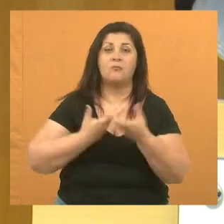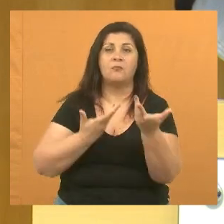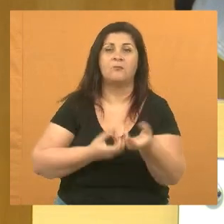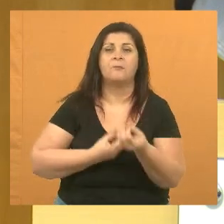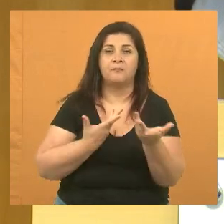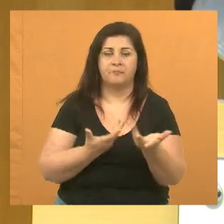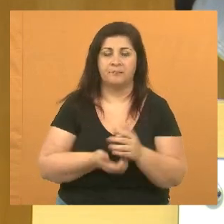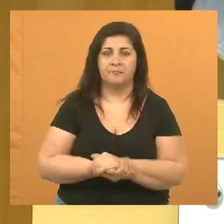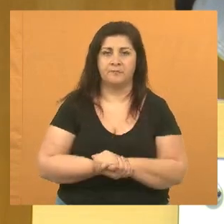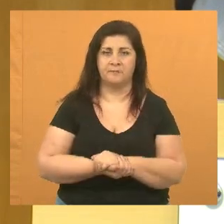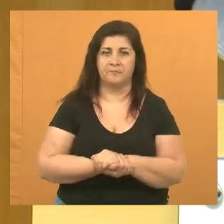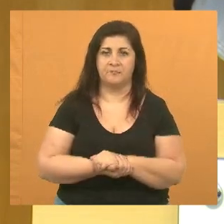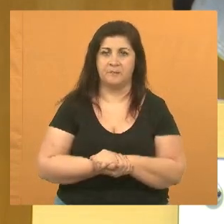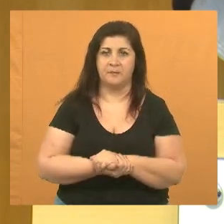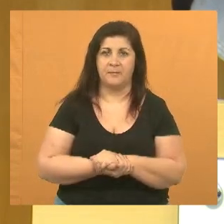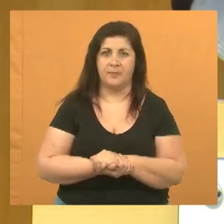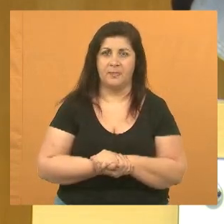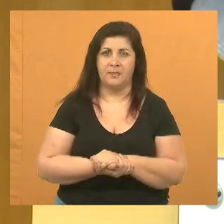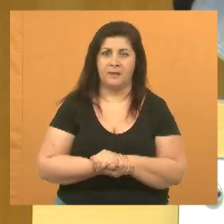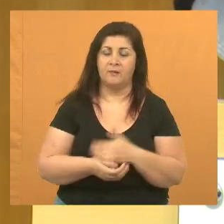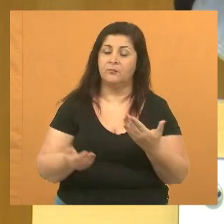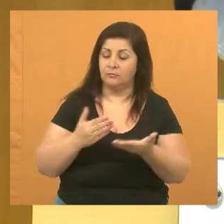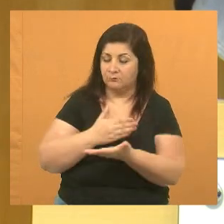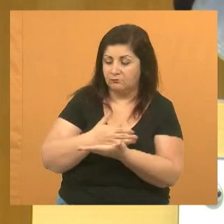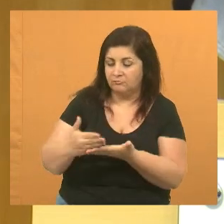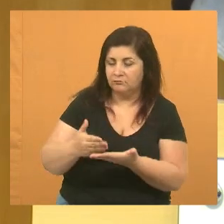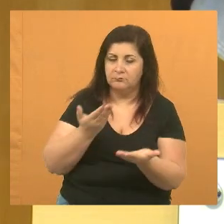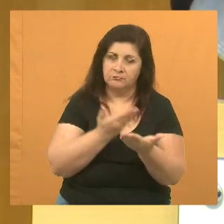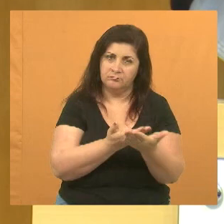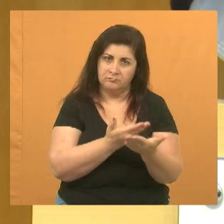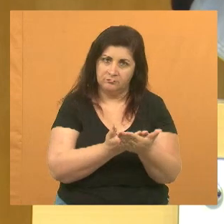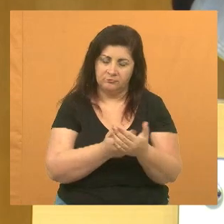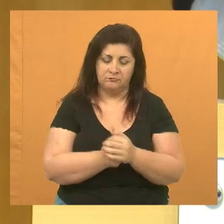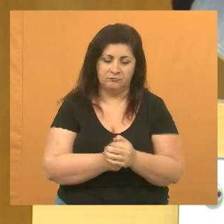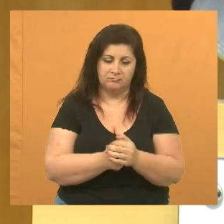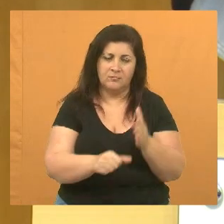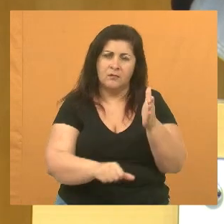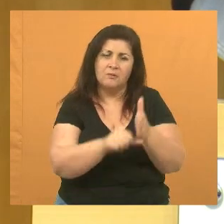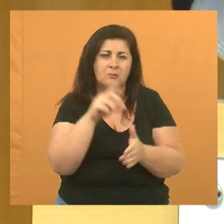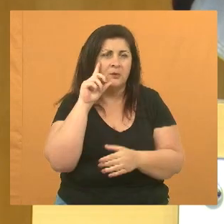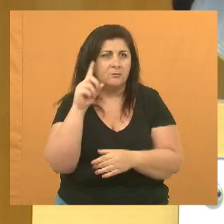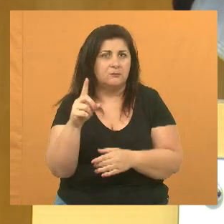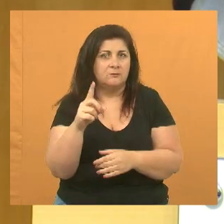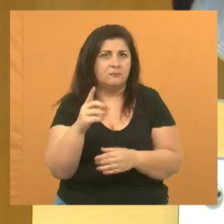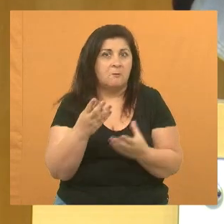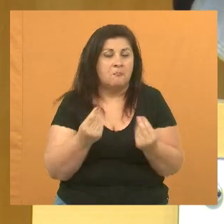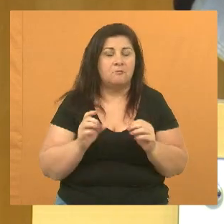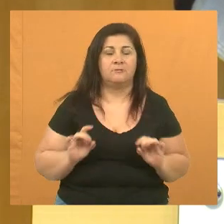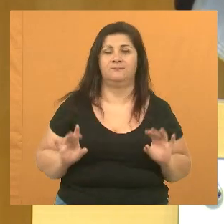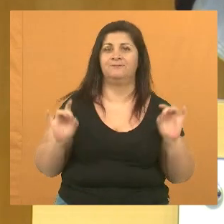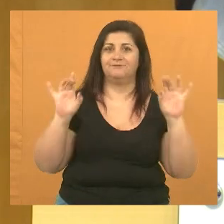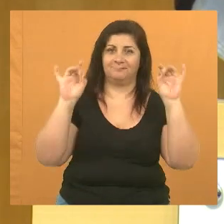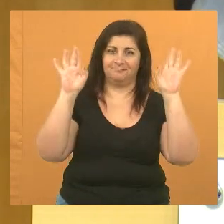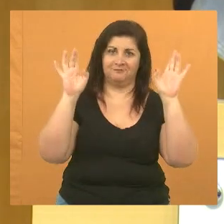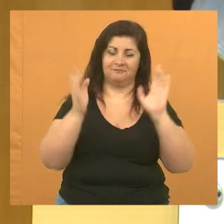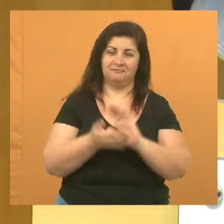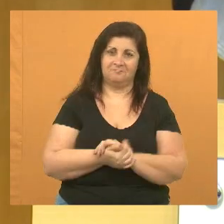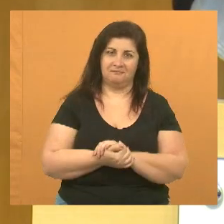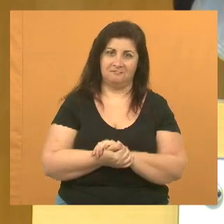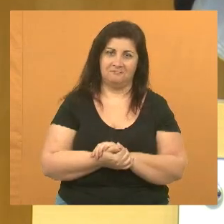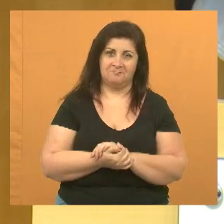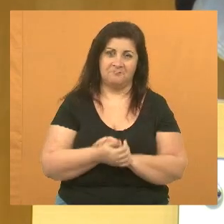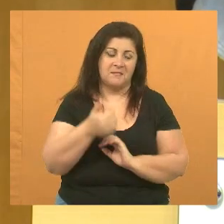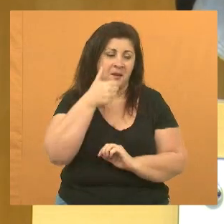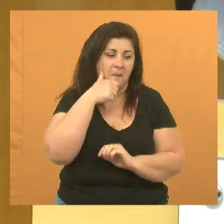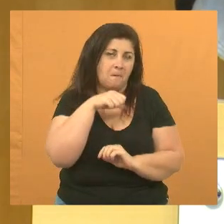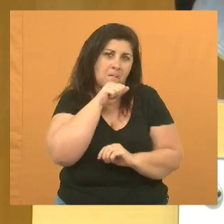assim. Quando comecei a estudar, o primeiro dia foi muito especial. Minha